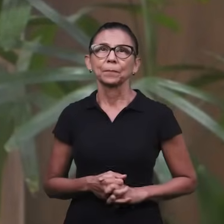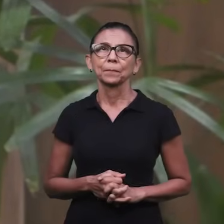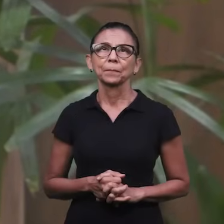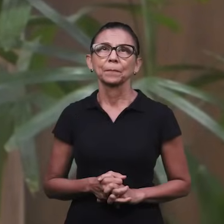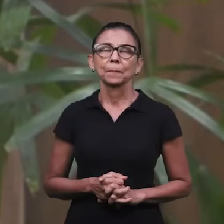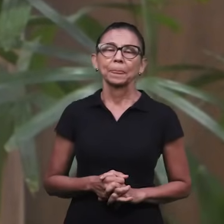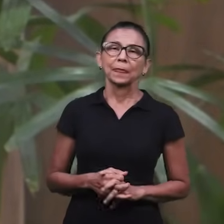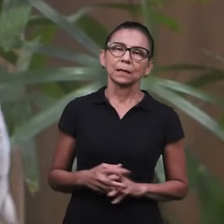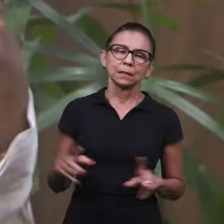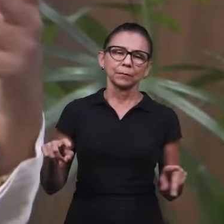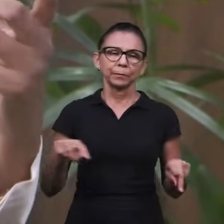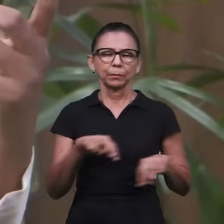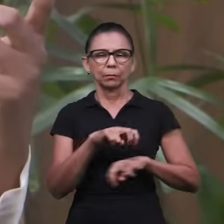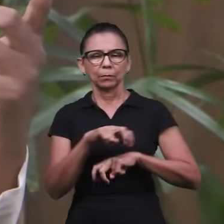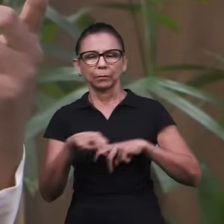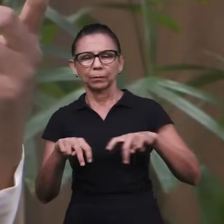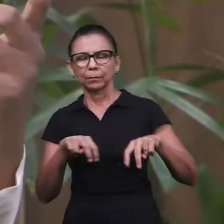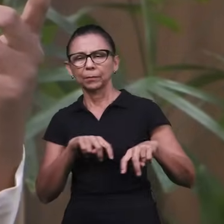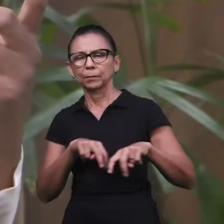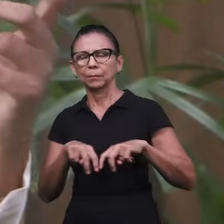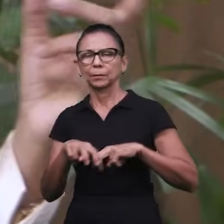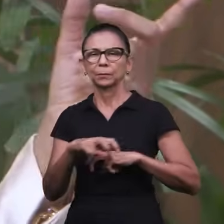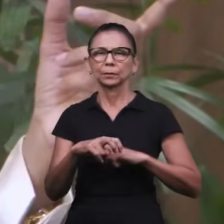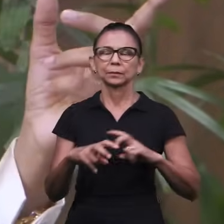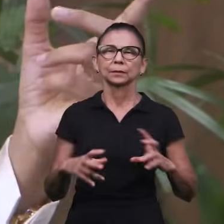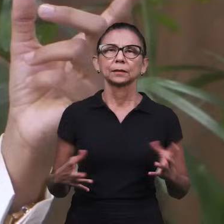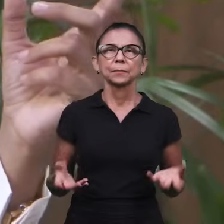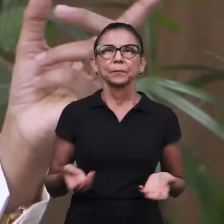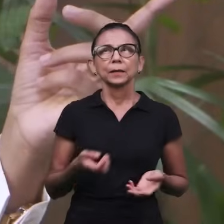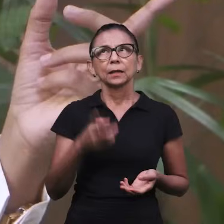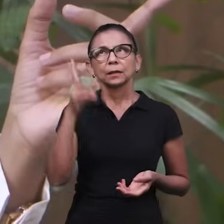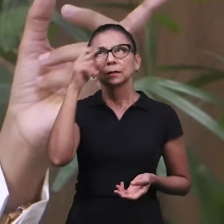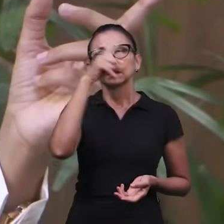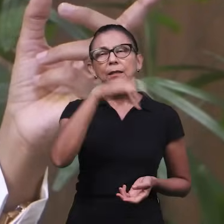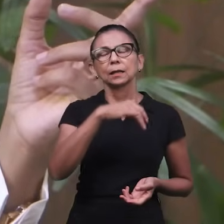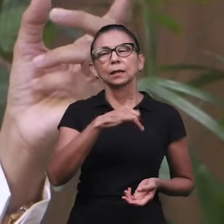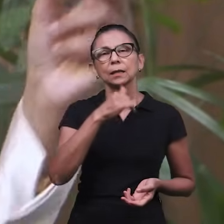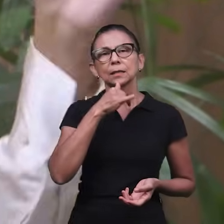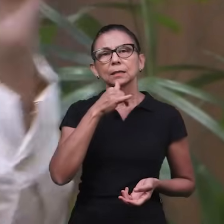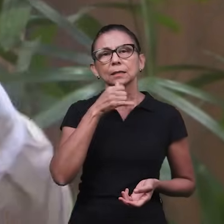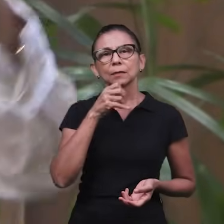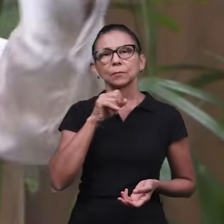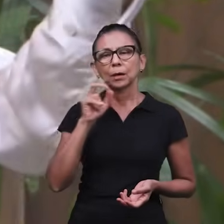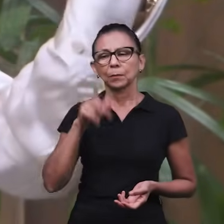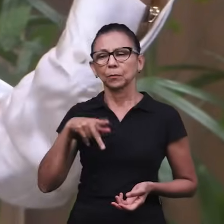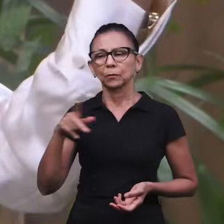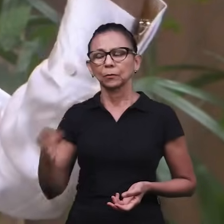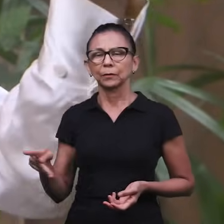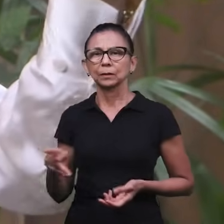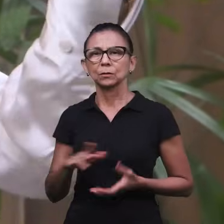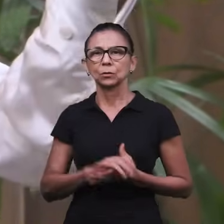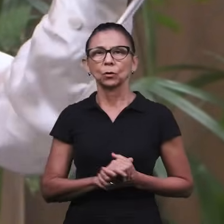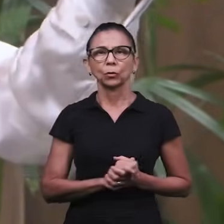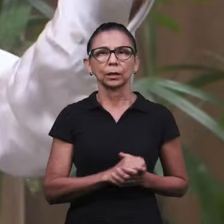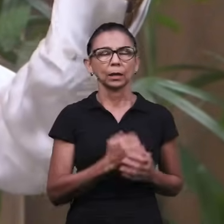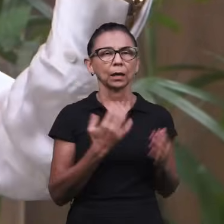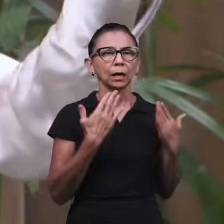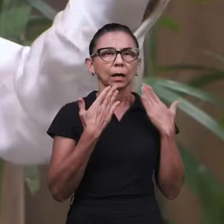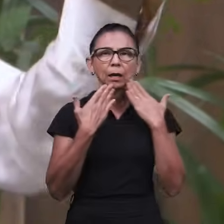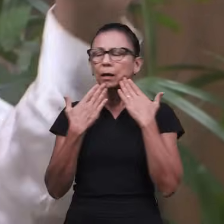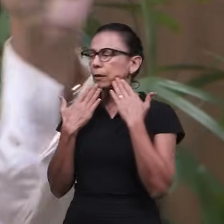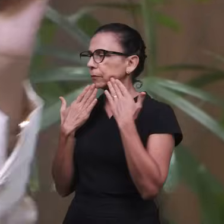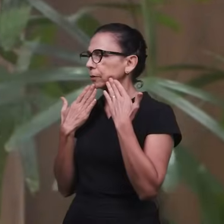a inquietação. Então, eles têm dificuldade, por exemplo, se a professora virou as costas e ele